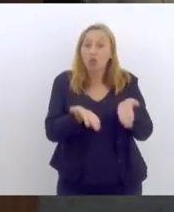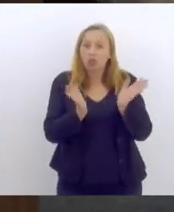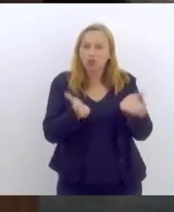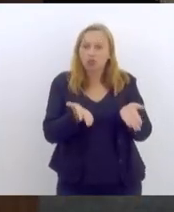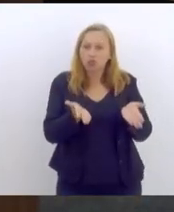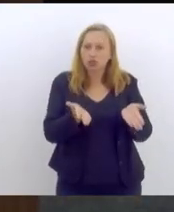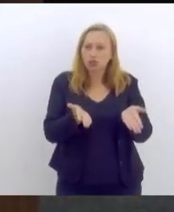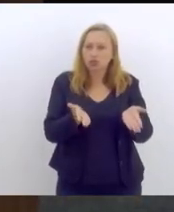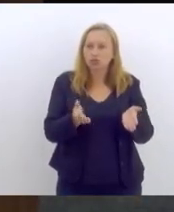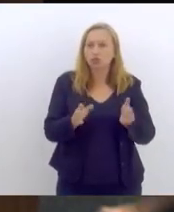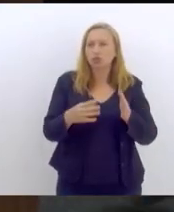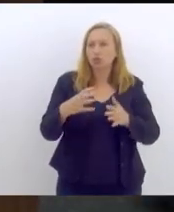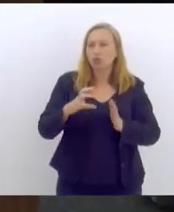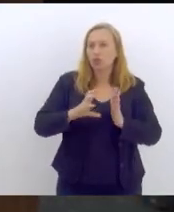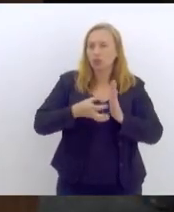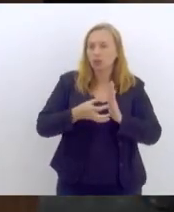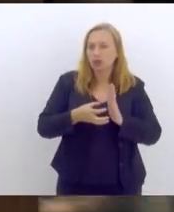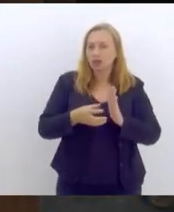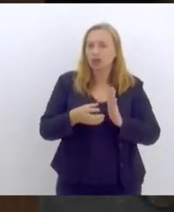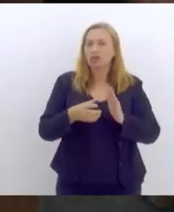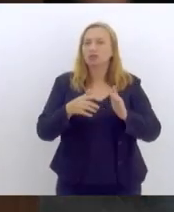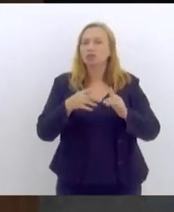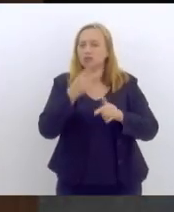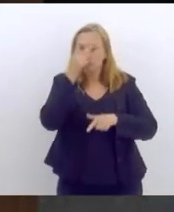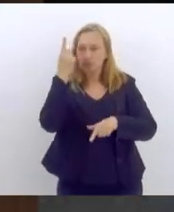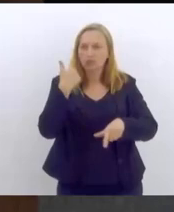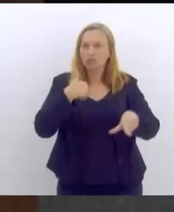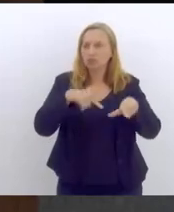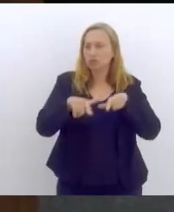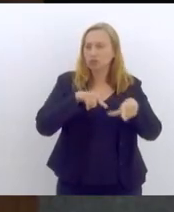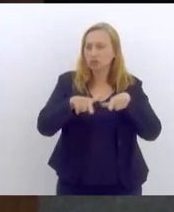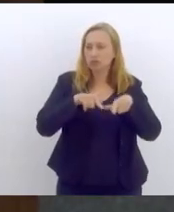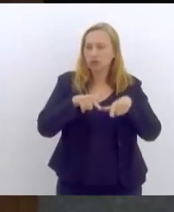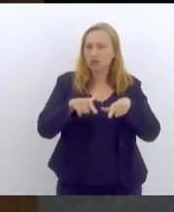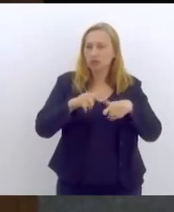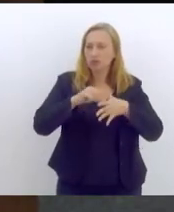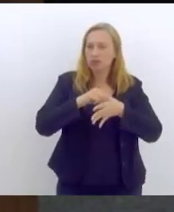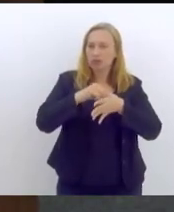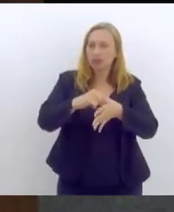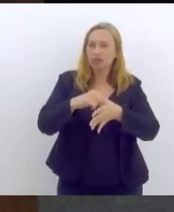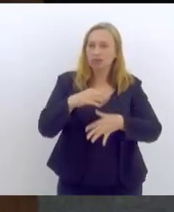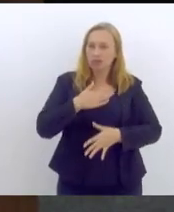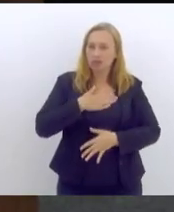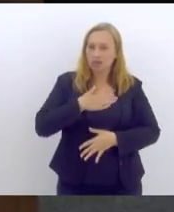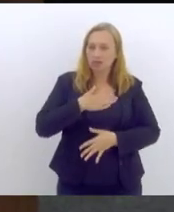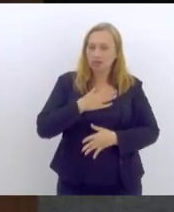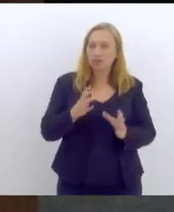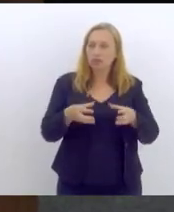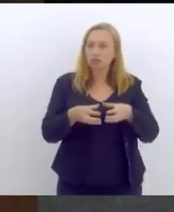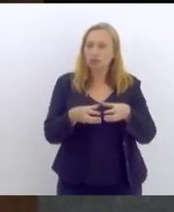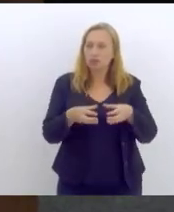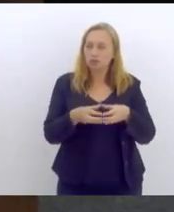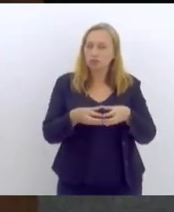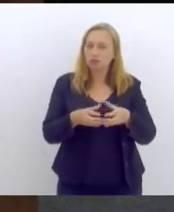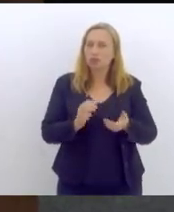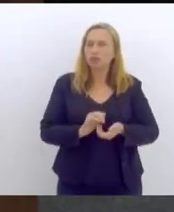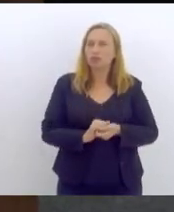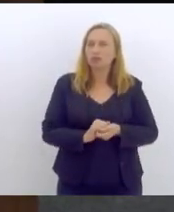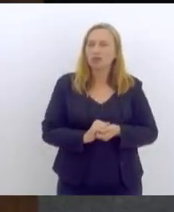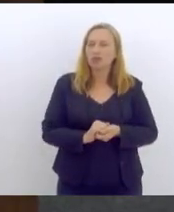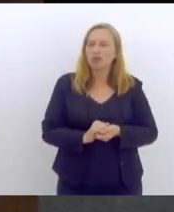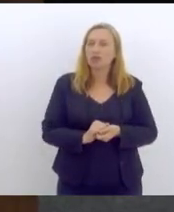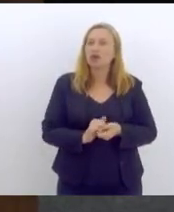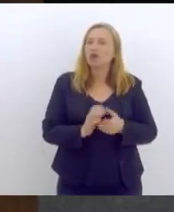o meu partido, o Partido dos Trabalhadores, me indicou como liderança da bancada. E é uma